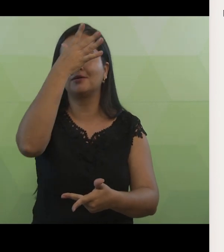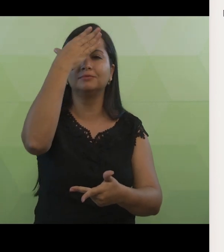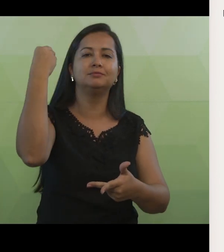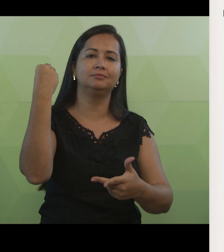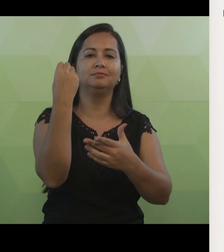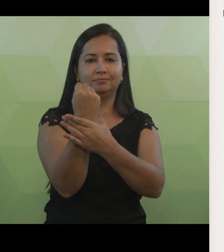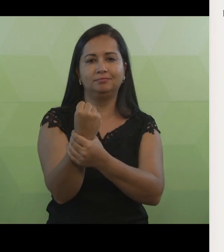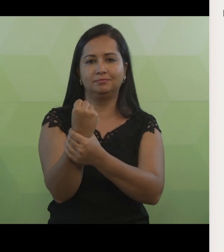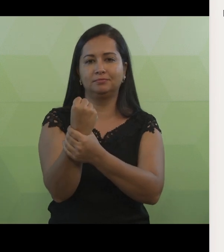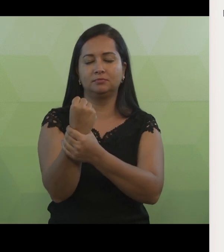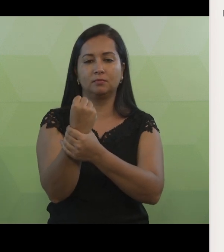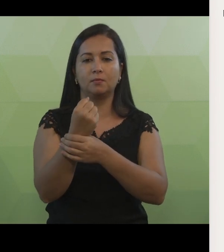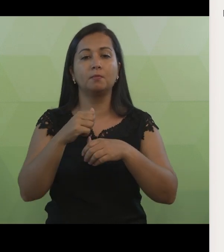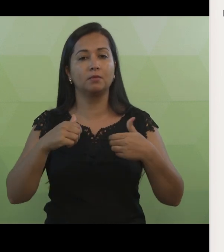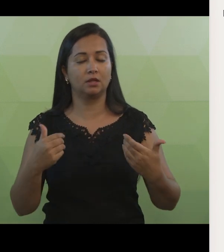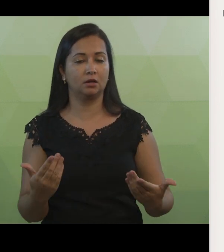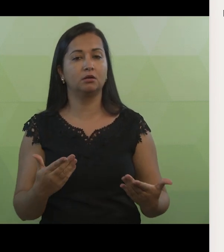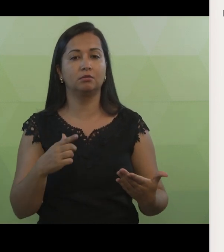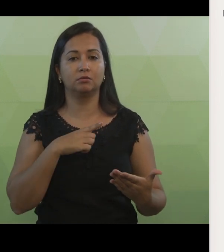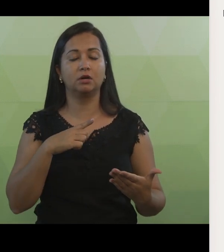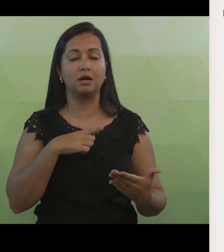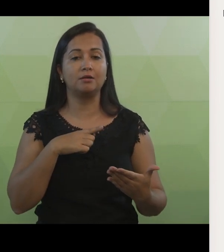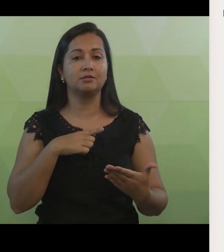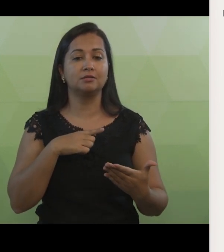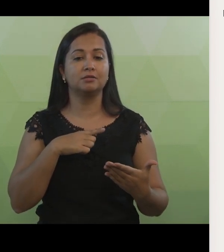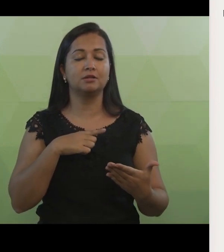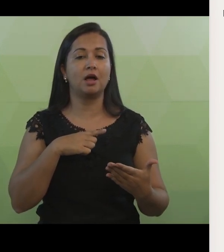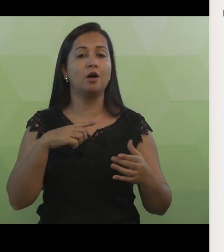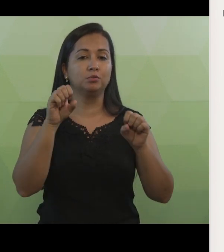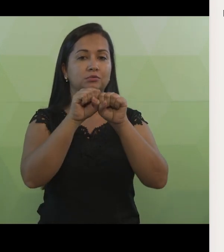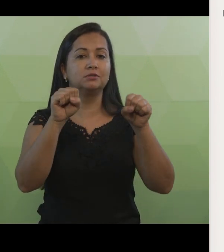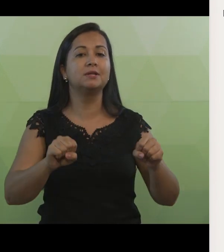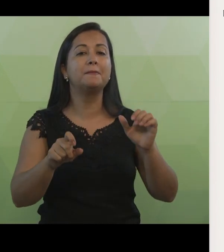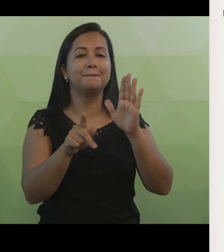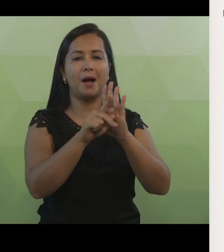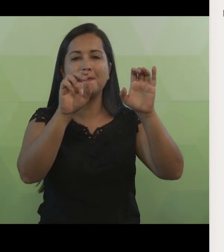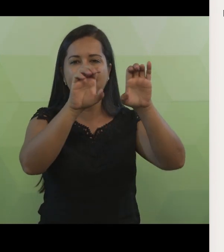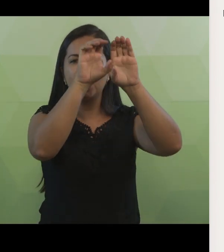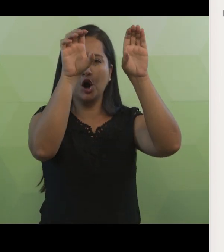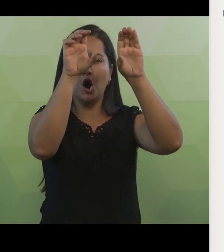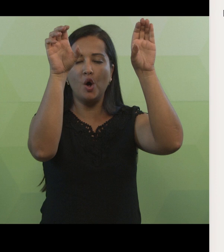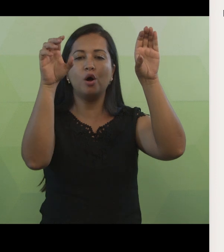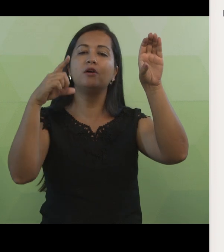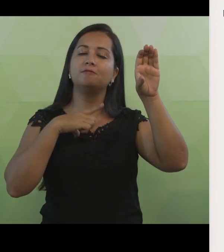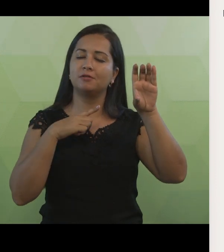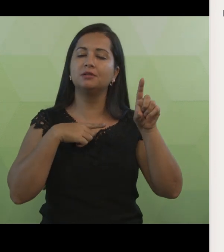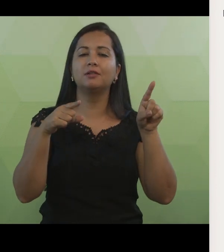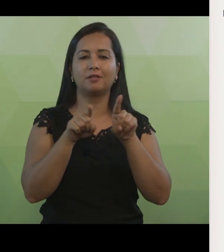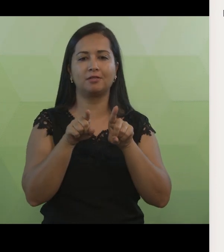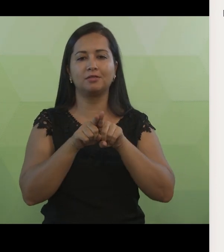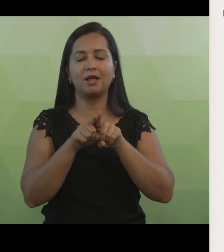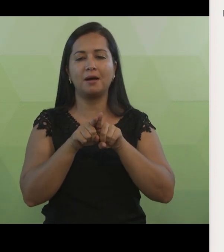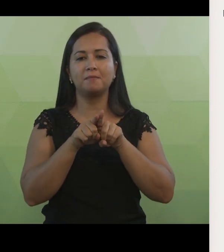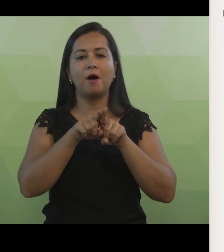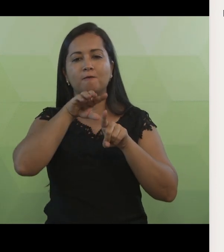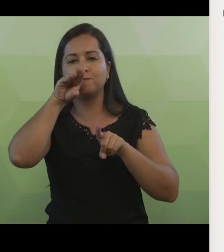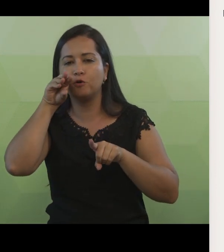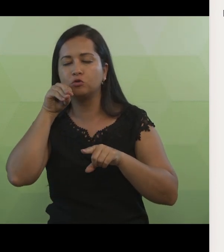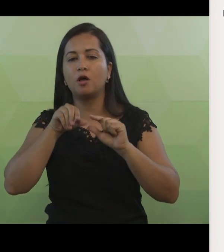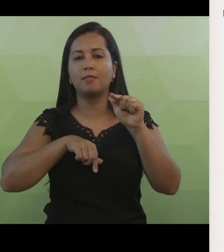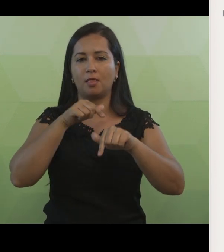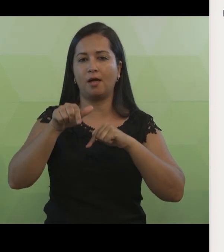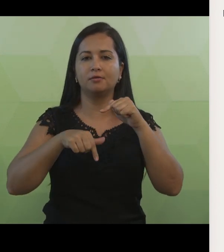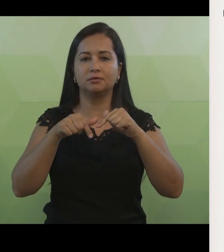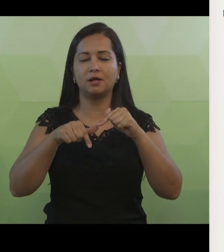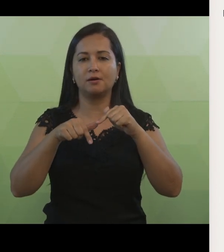com o surgimento dos ambientes de computação em nuvem, estamos surgindo novos profissionais mistos, conhecidos como DevOps, que